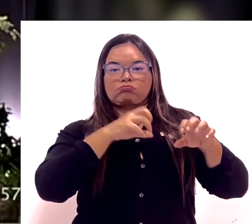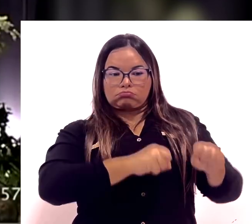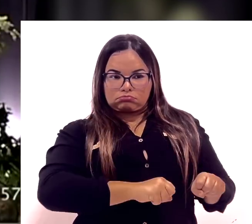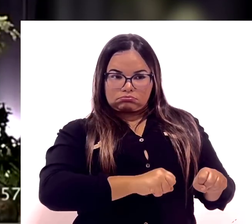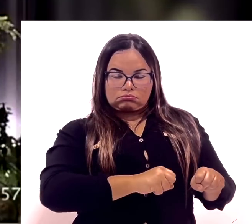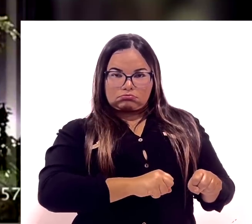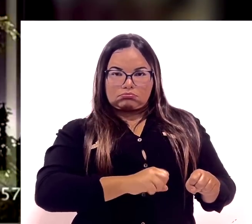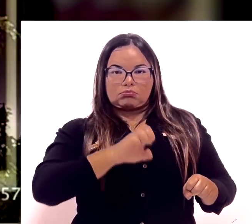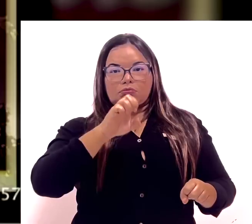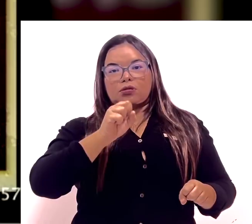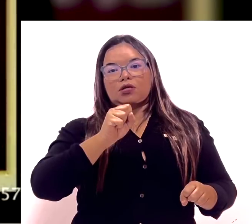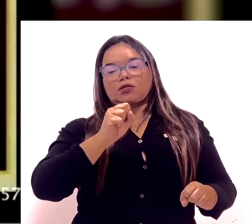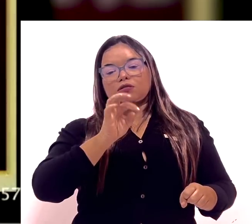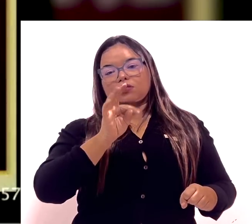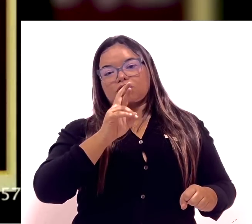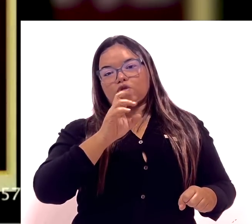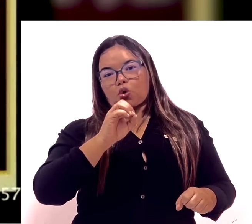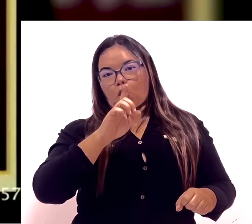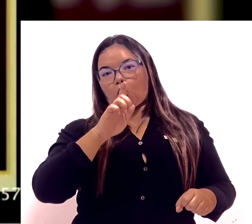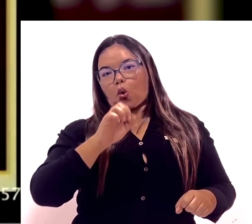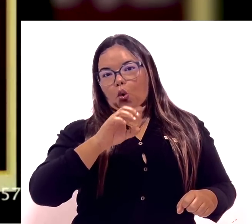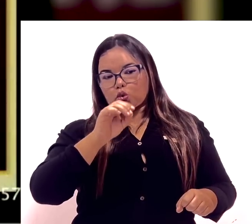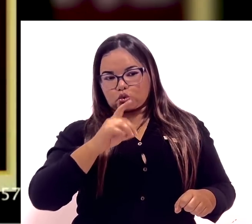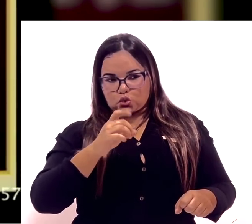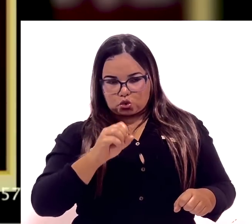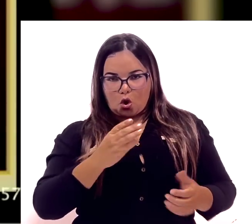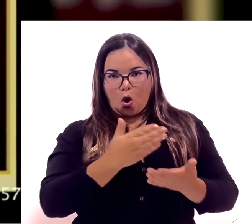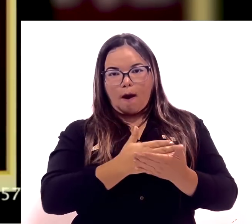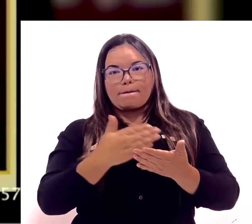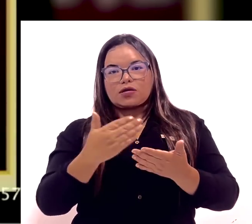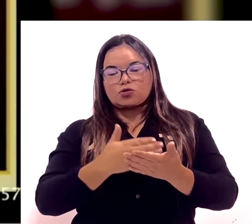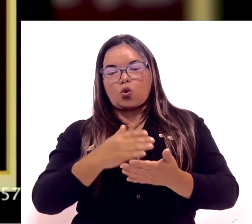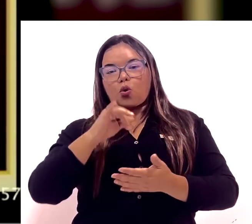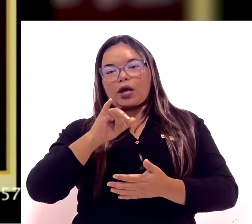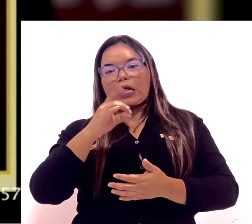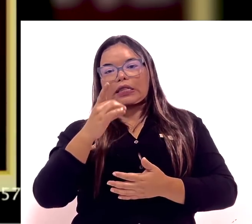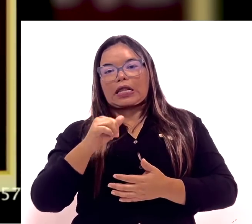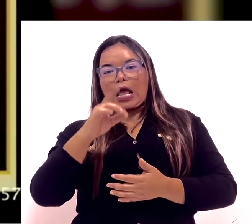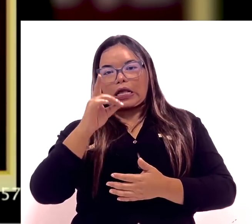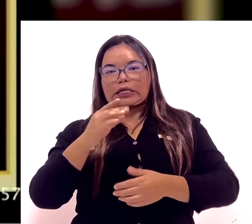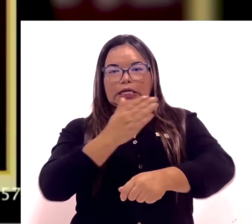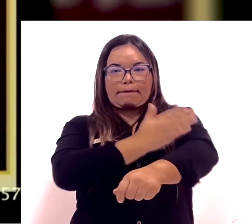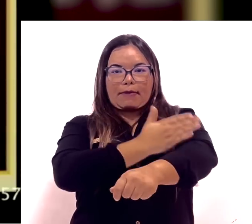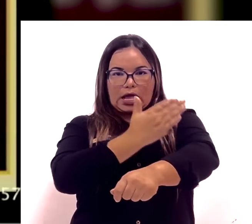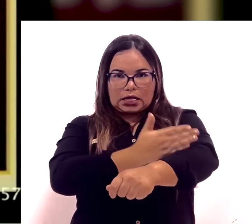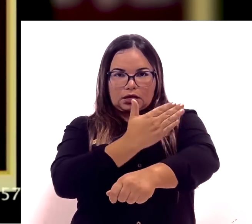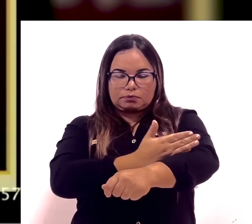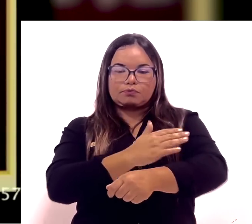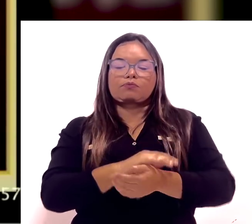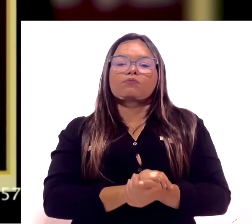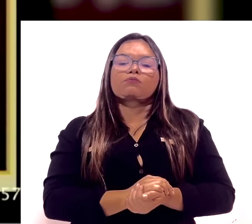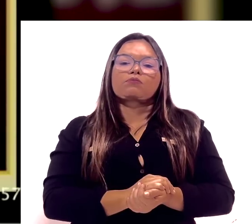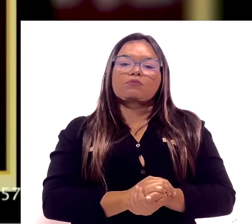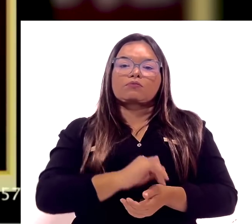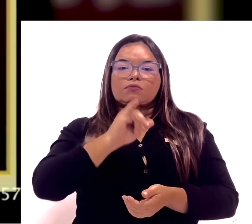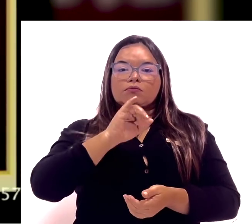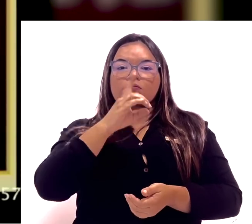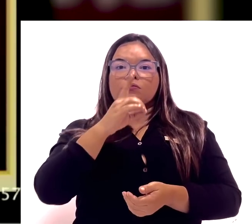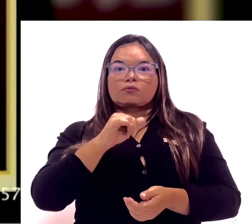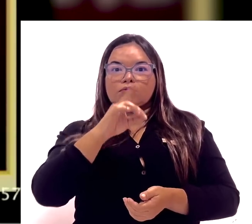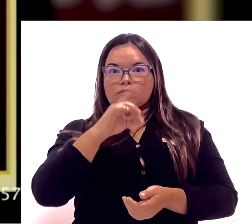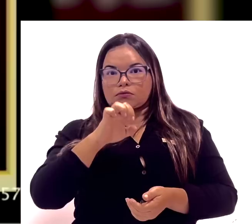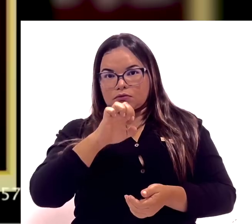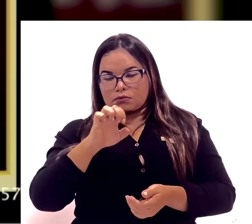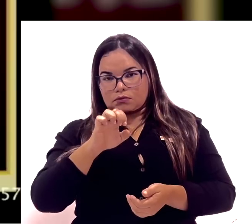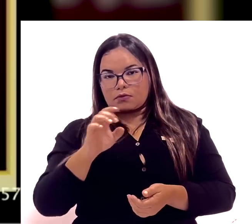Média começou. Philip Schaeffer diz: Virgílio ascendeu ao trono papal em 538 depois de Cristo,